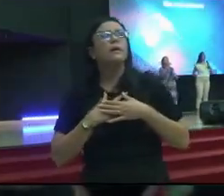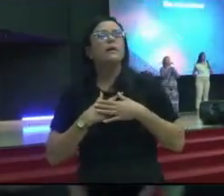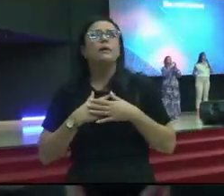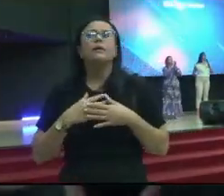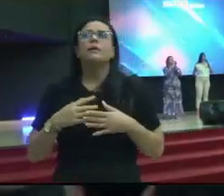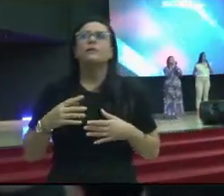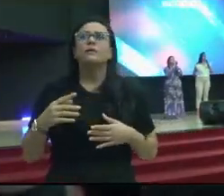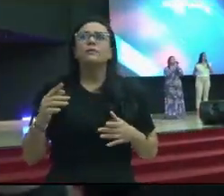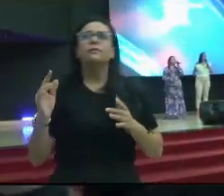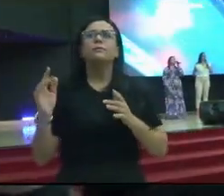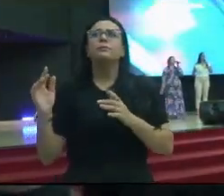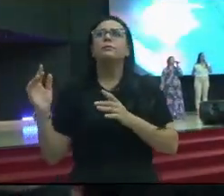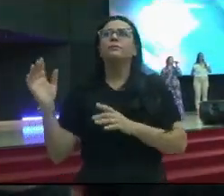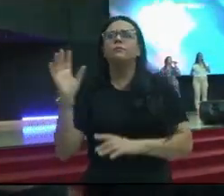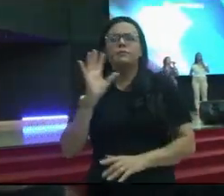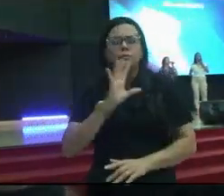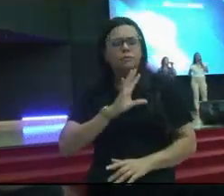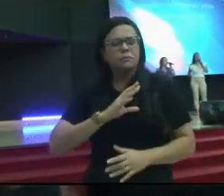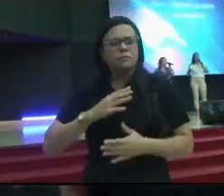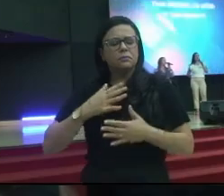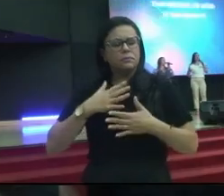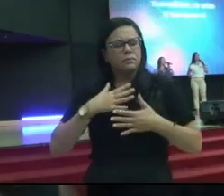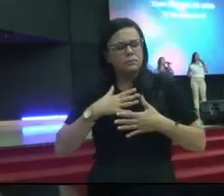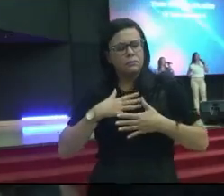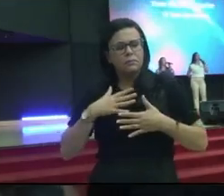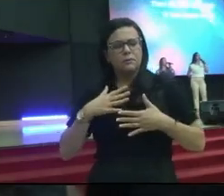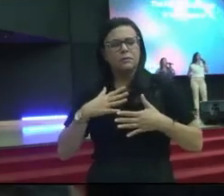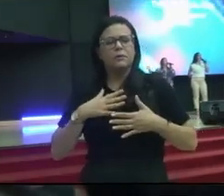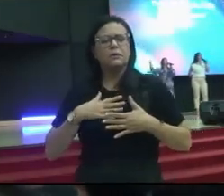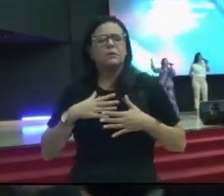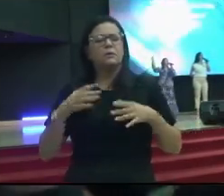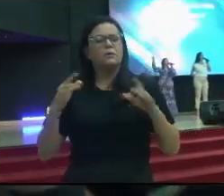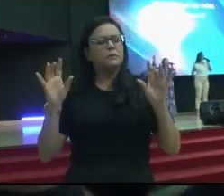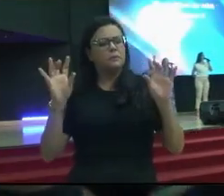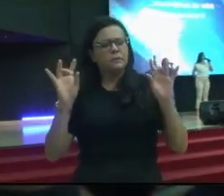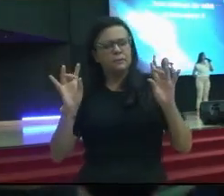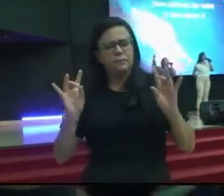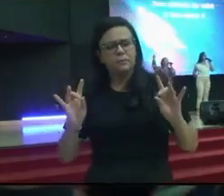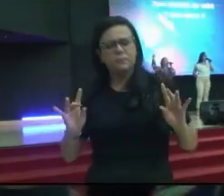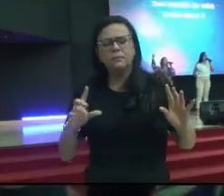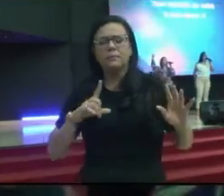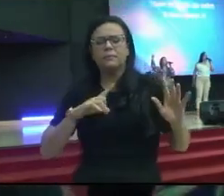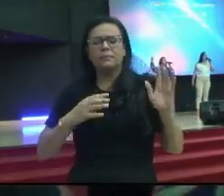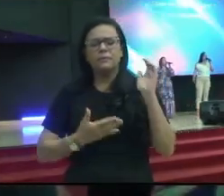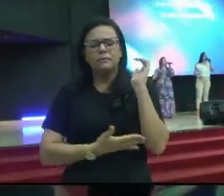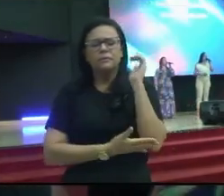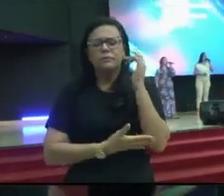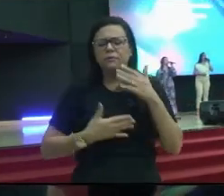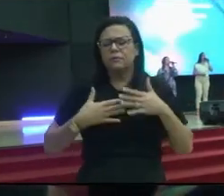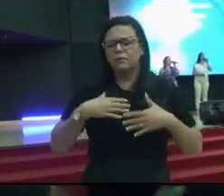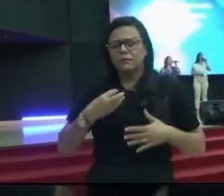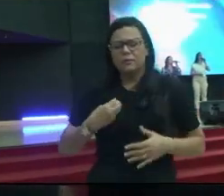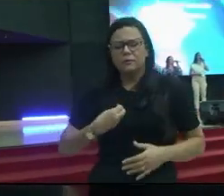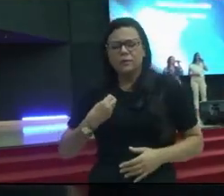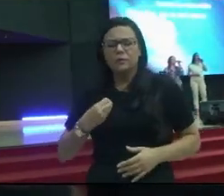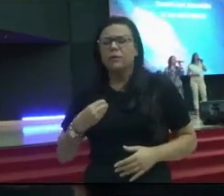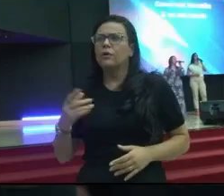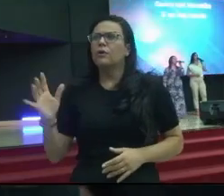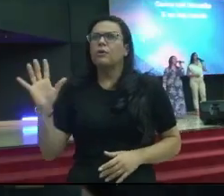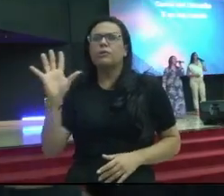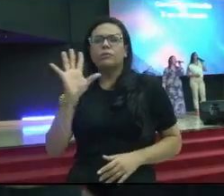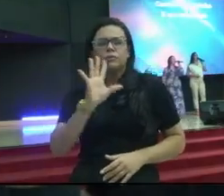Tem ciúmes de mim. O seu amor é como